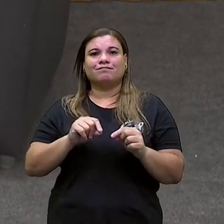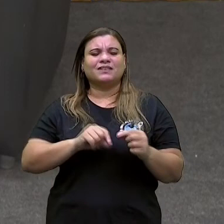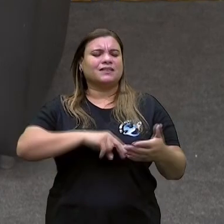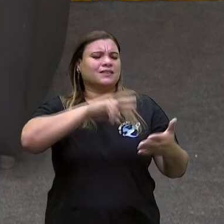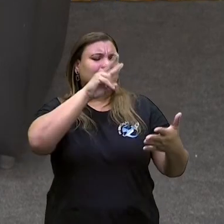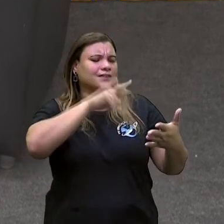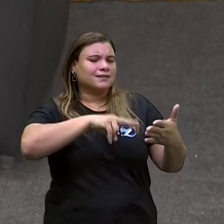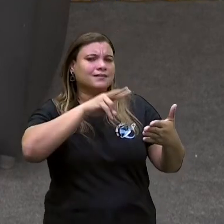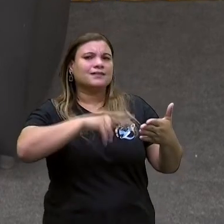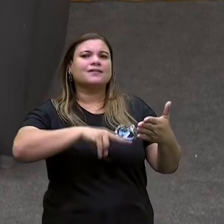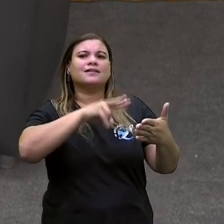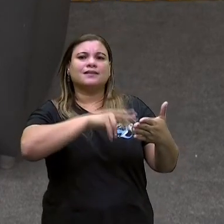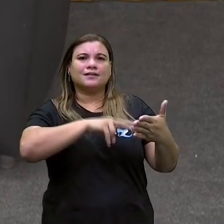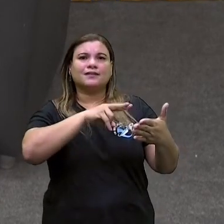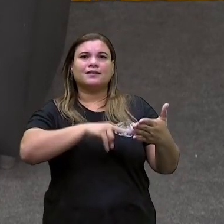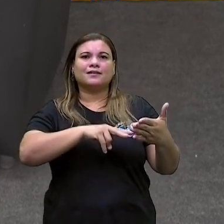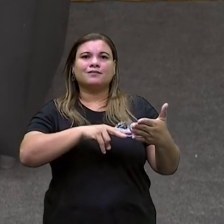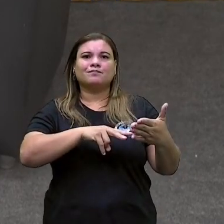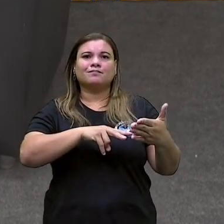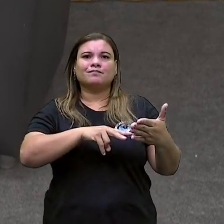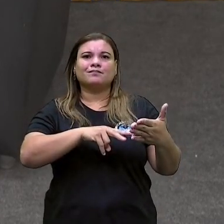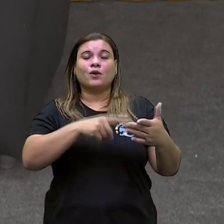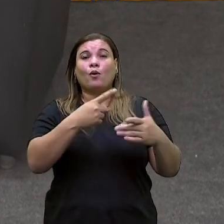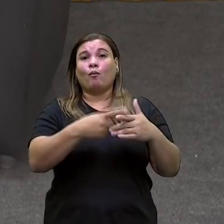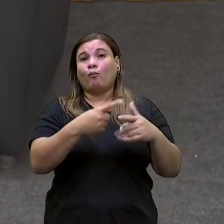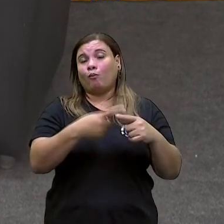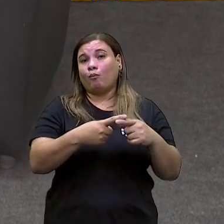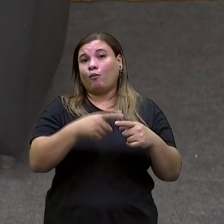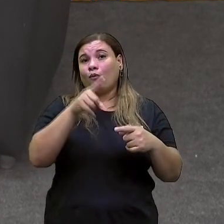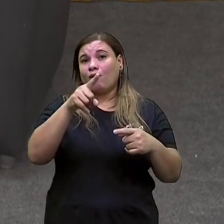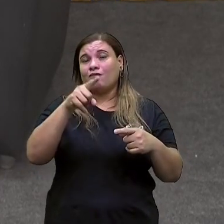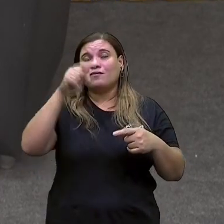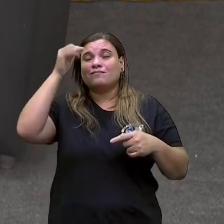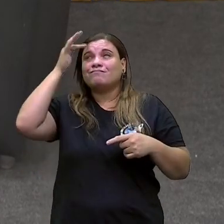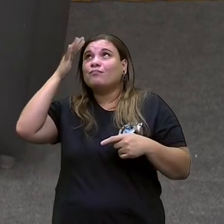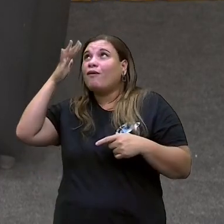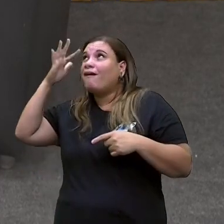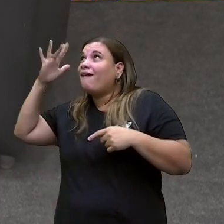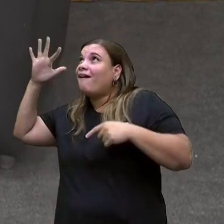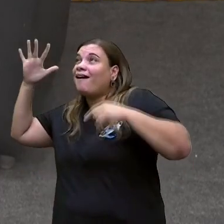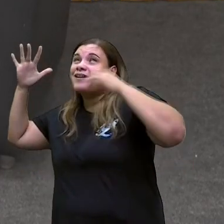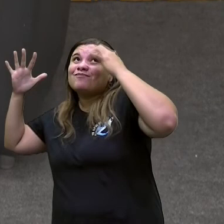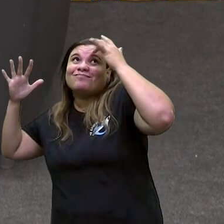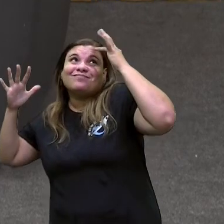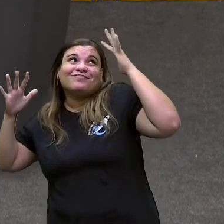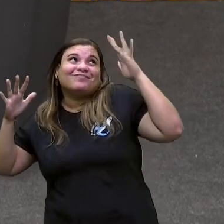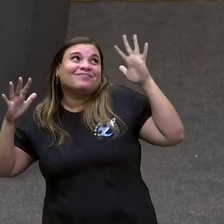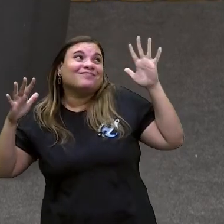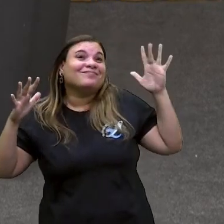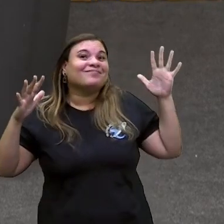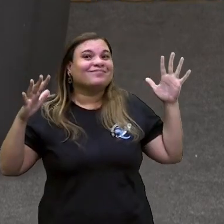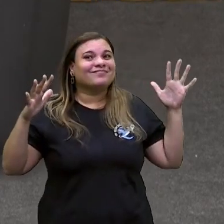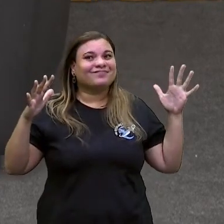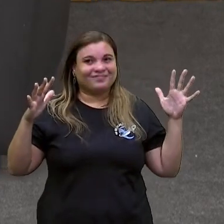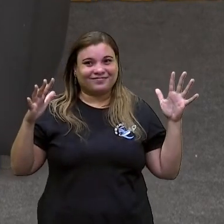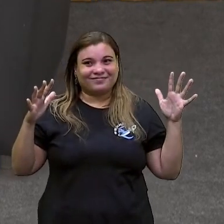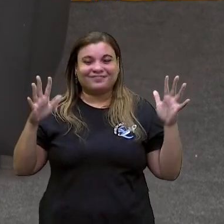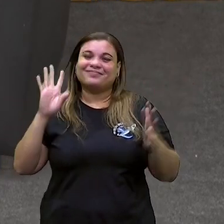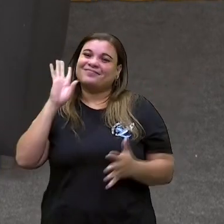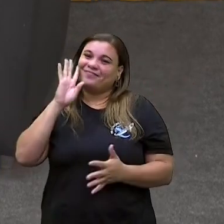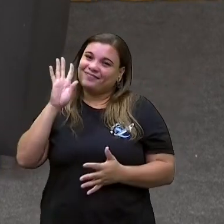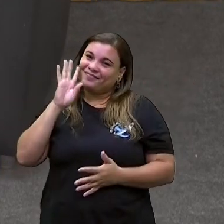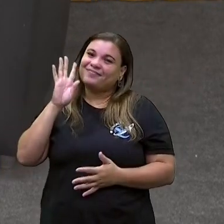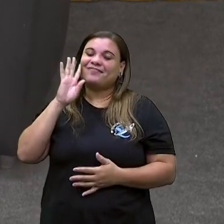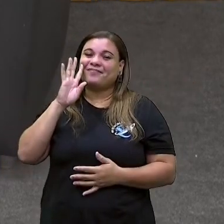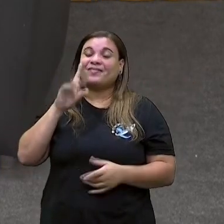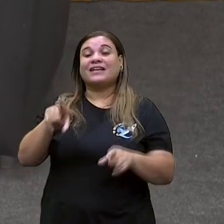Ler é uma viagem interessante, há muitas viagens ruins por aí, muitas coisas ruins. E a leitura